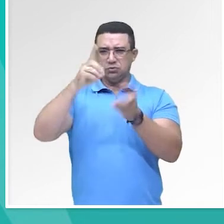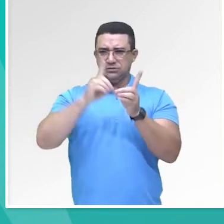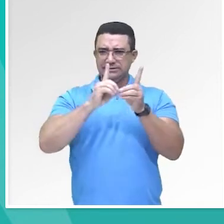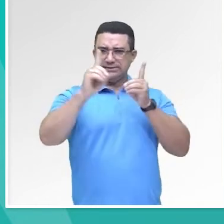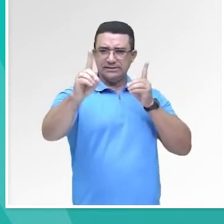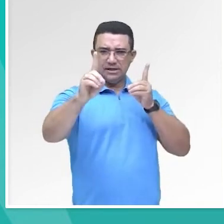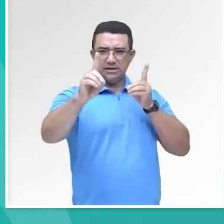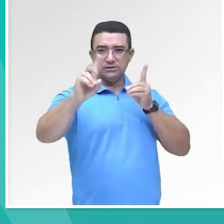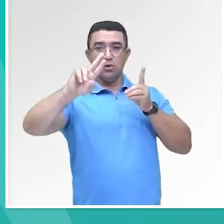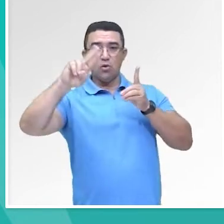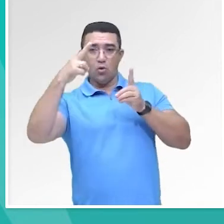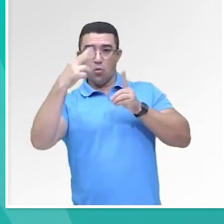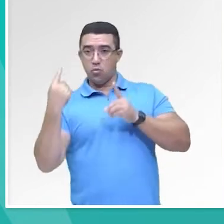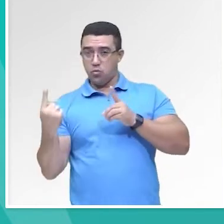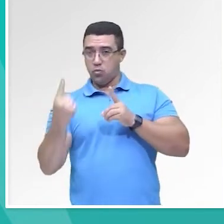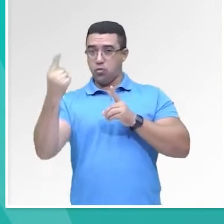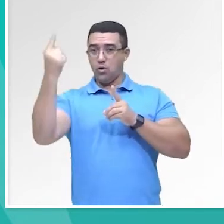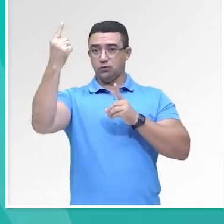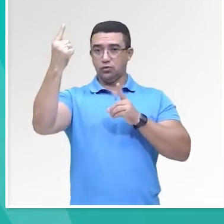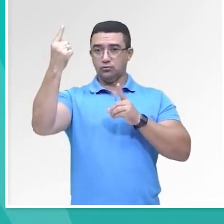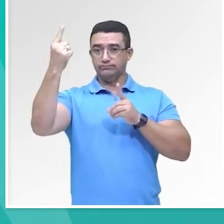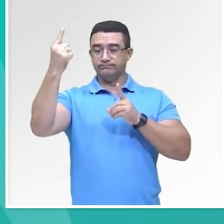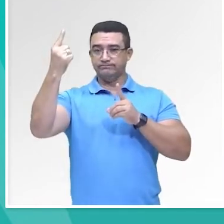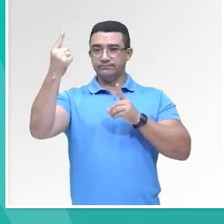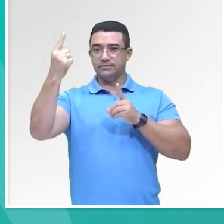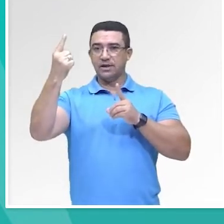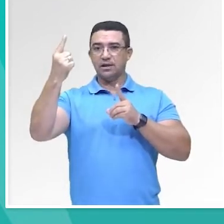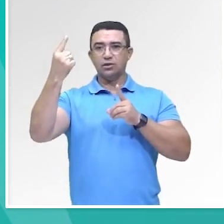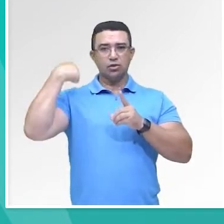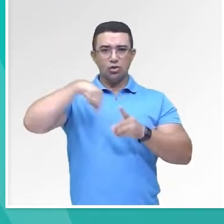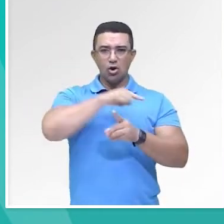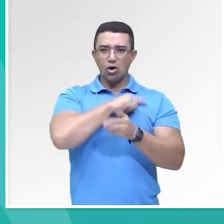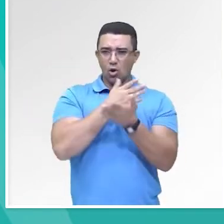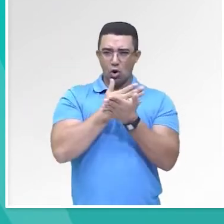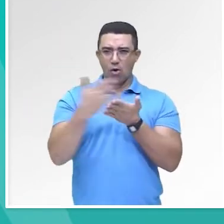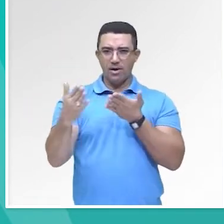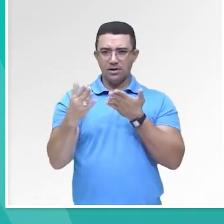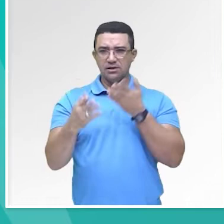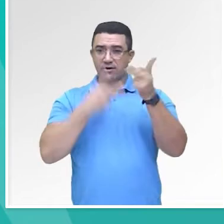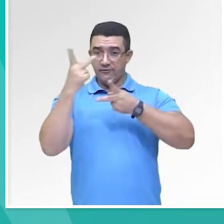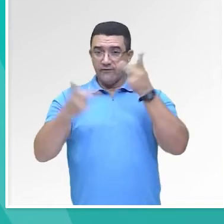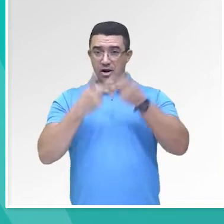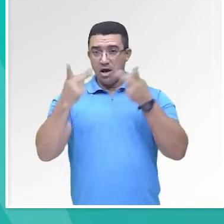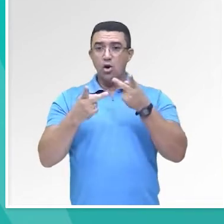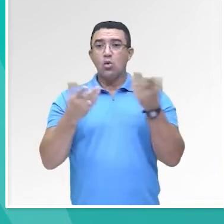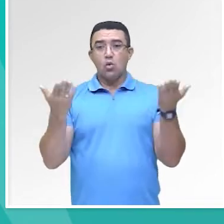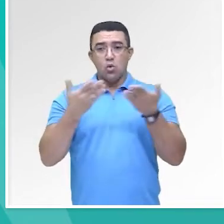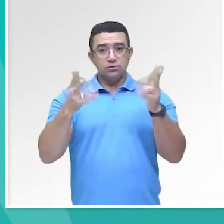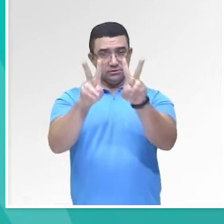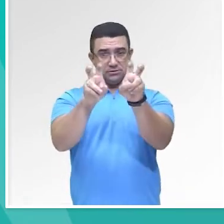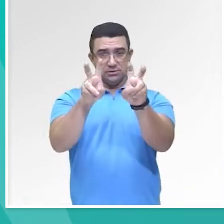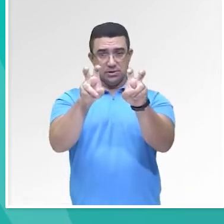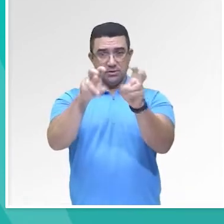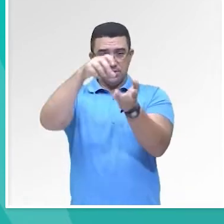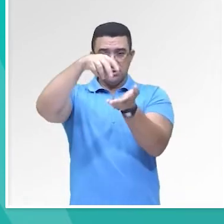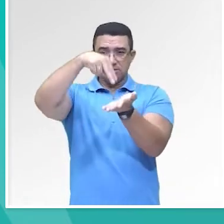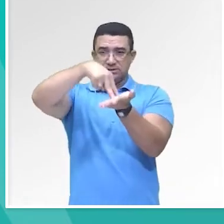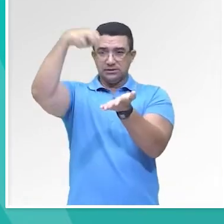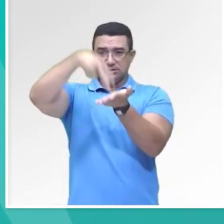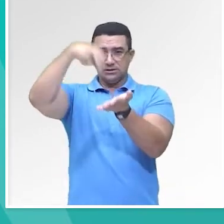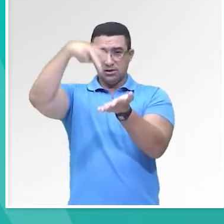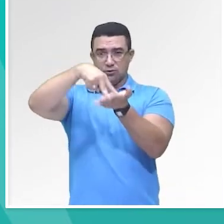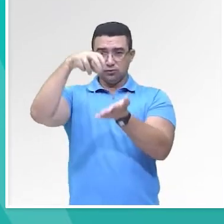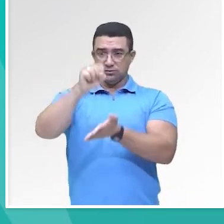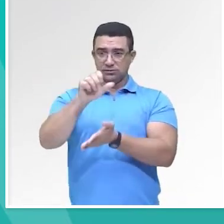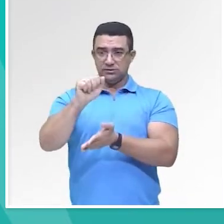maior altura, que nós iniciamos aqui, né, falar para vocês um pouco sobre saltos. Então, eu quero apresentar para vocês,